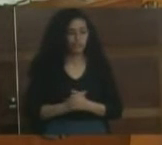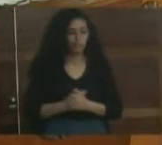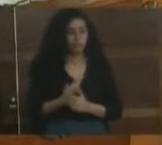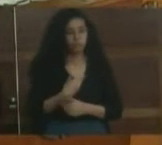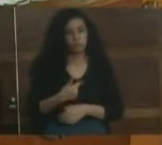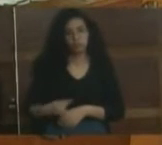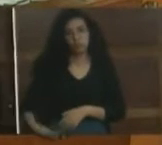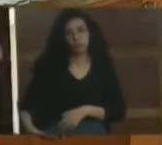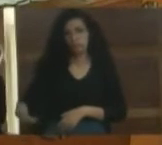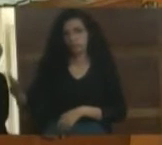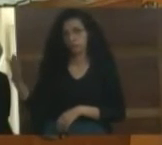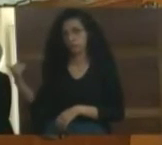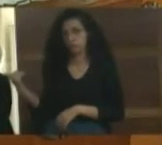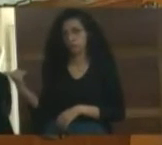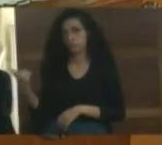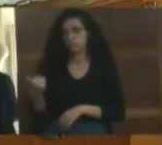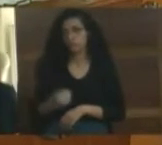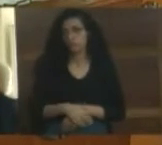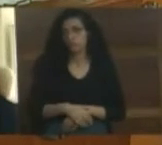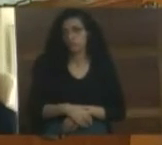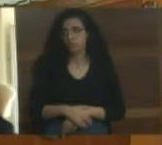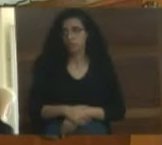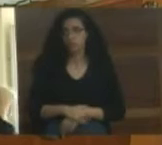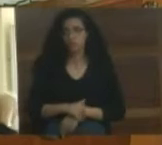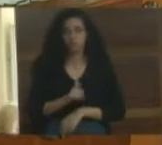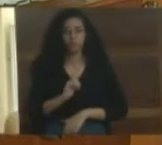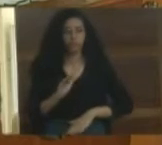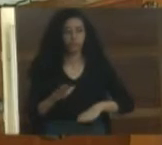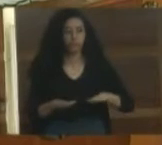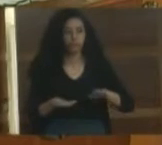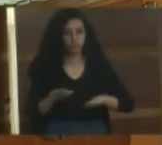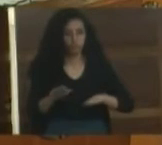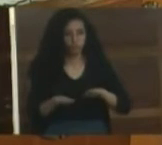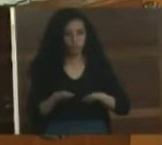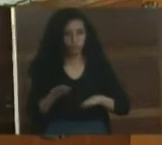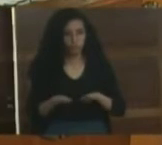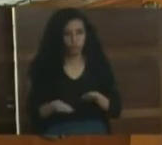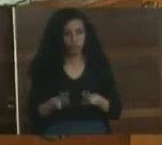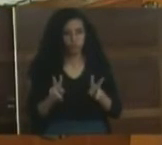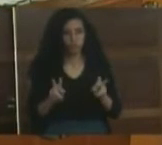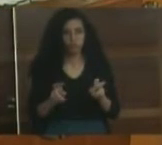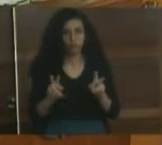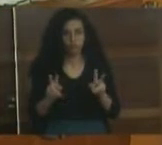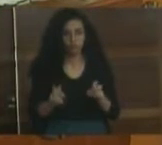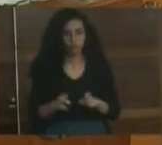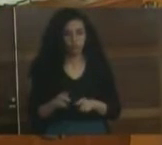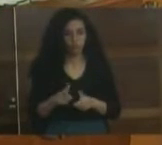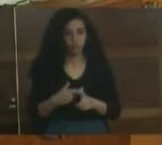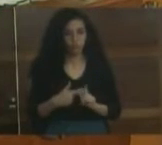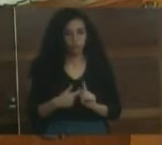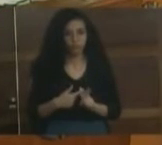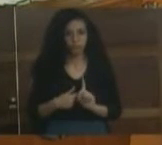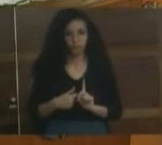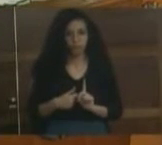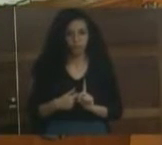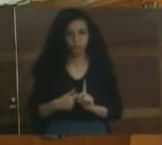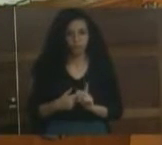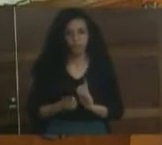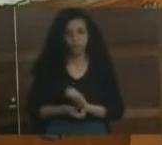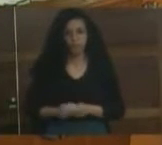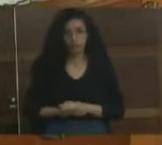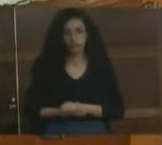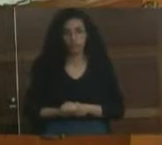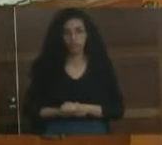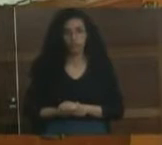gestões anteriores e os filme que tem mantido o equilíbrio da da questão da dívida fundada do